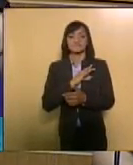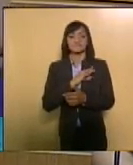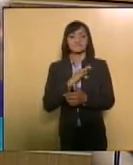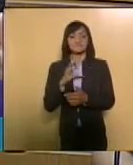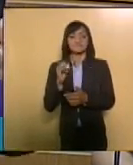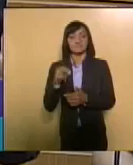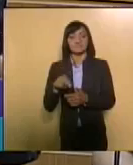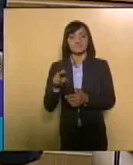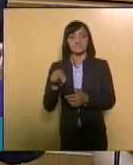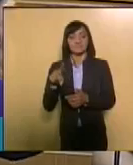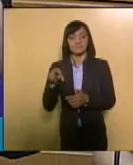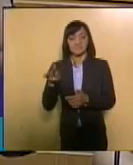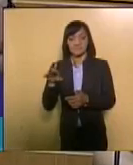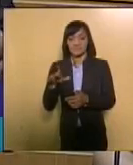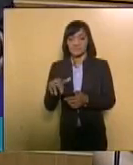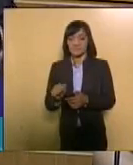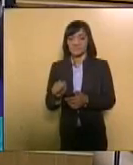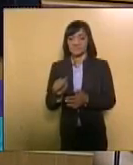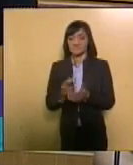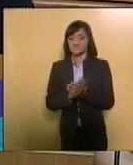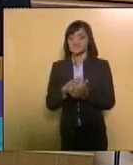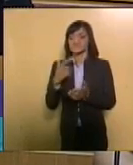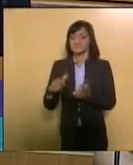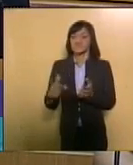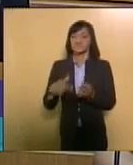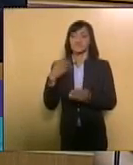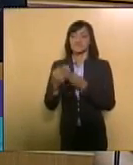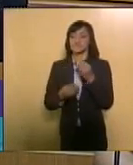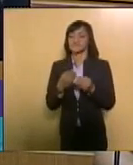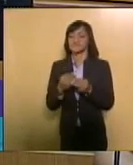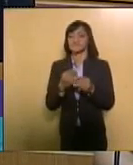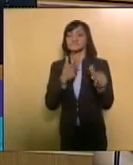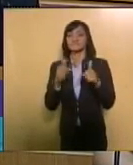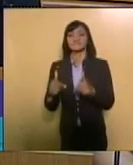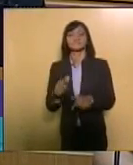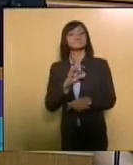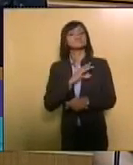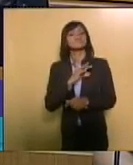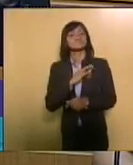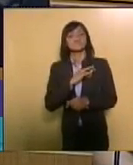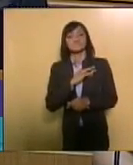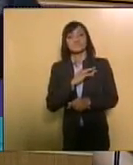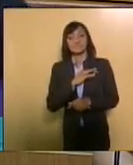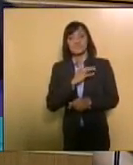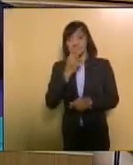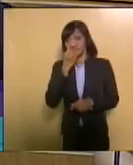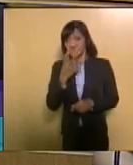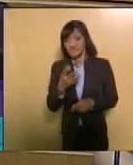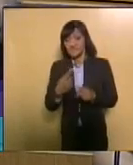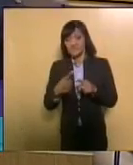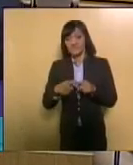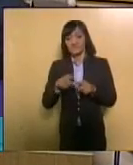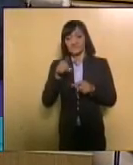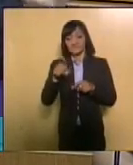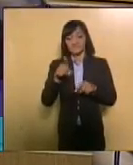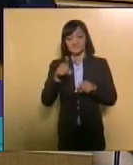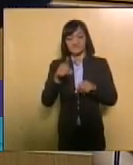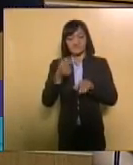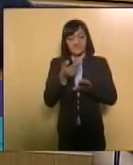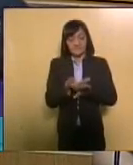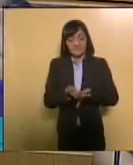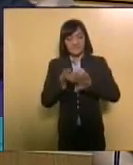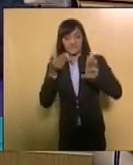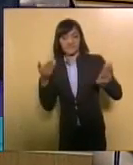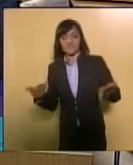subsiste na ideia do seguinte não há como produzir o trabalho de polícia ter feito se você tá separando polícia e comunidade se